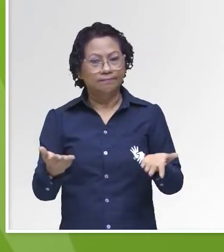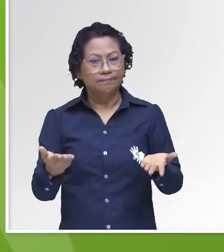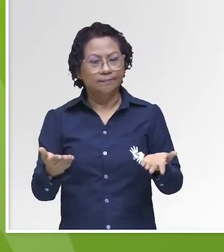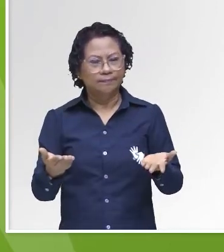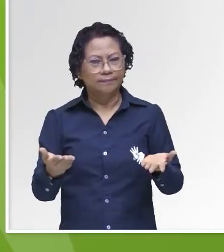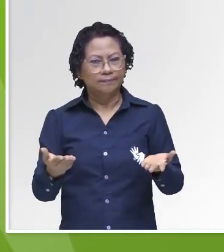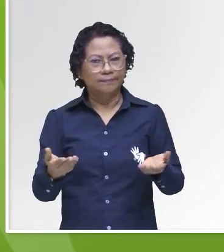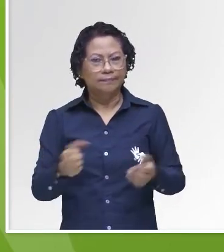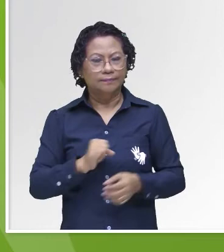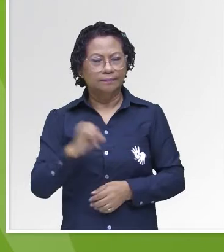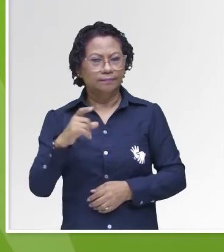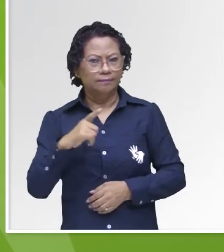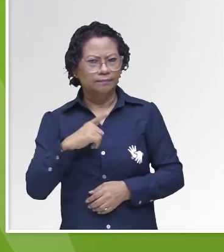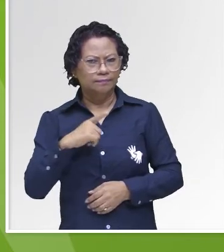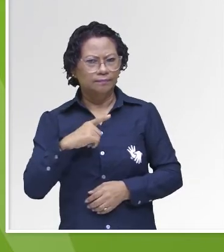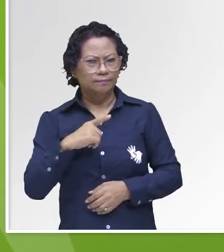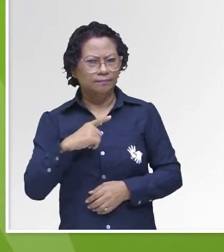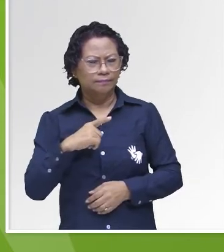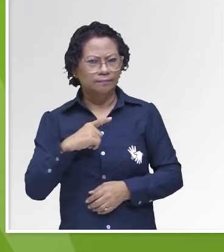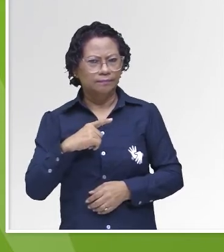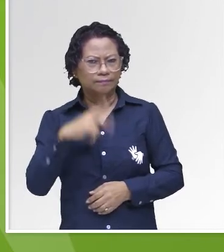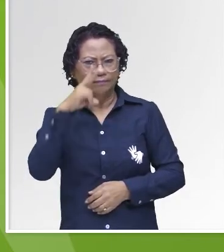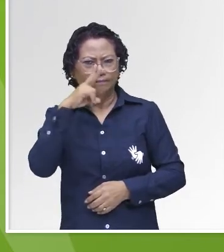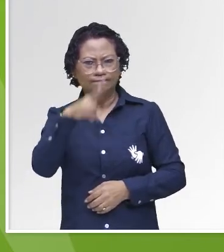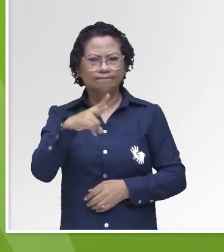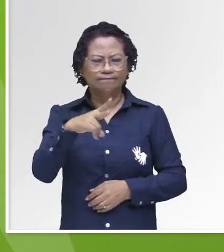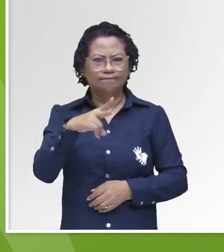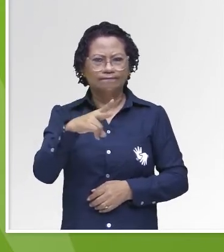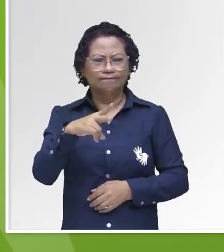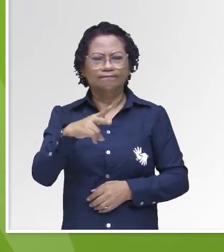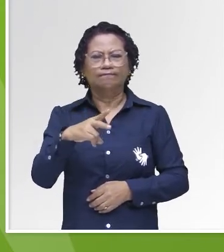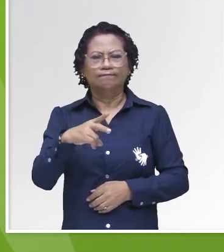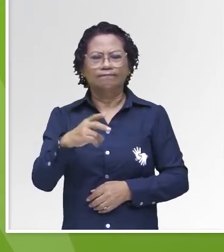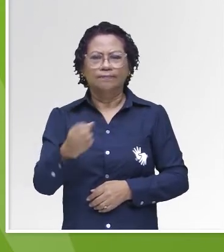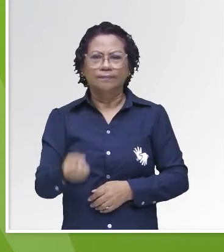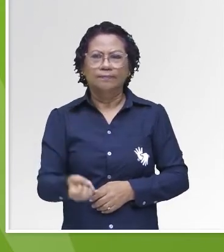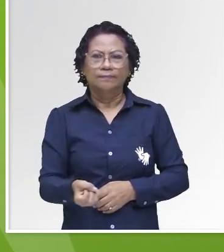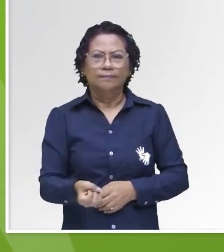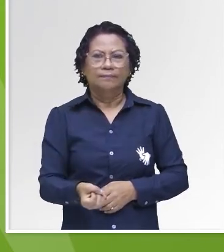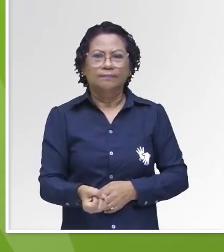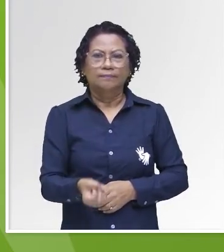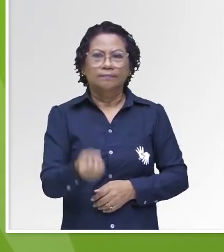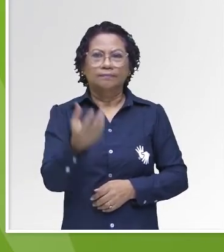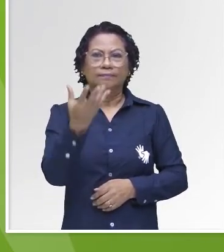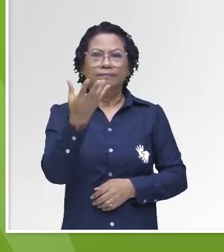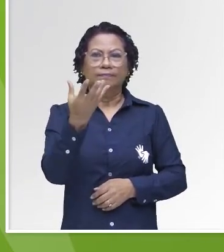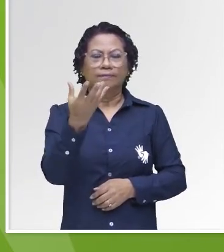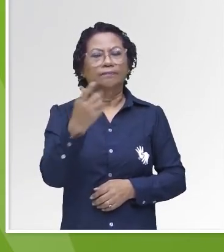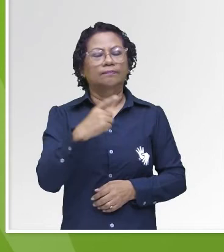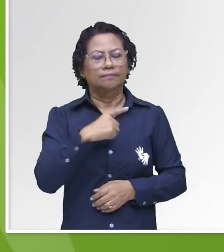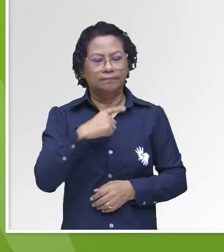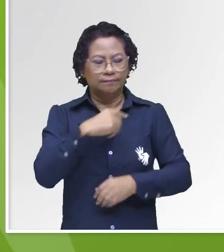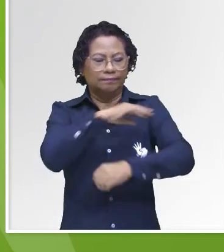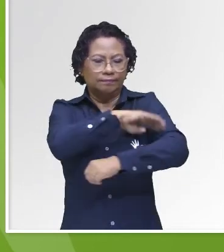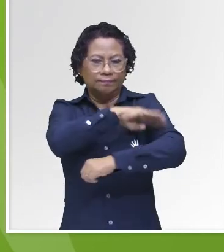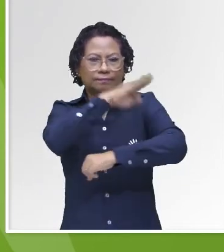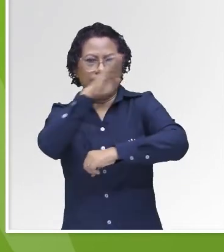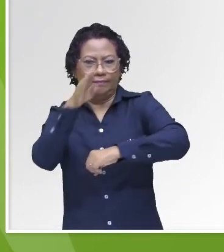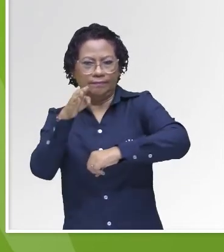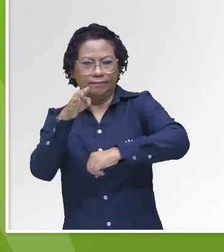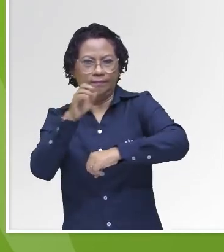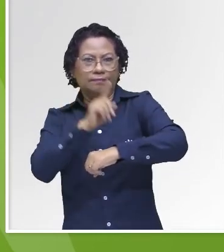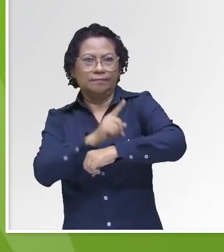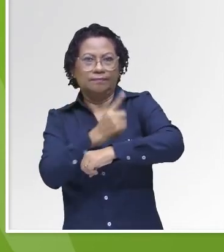cima? Não. Então, eu preciso de uma componente na vertical. Porque aí eu teria uma velocidade para